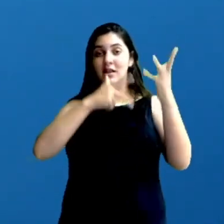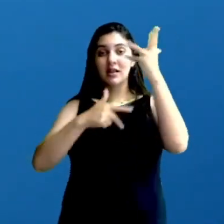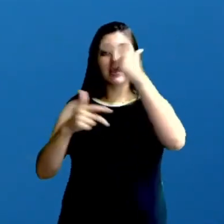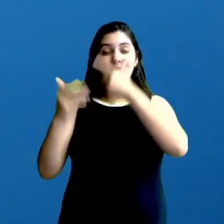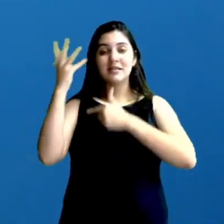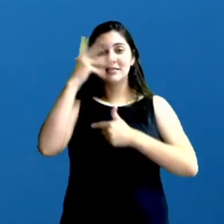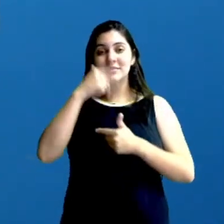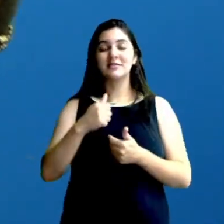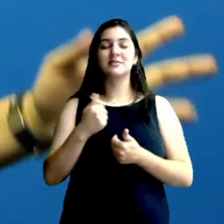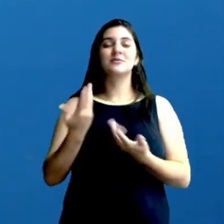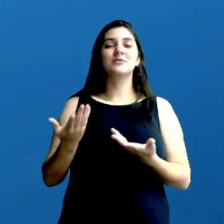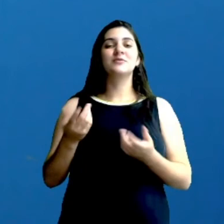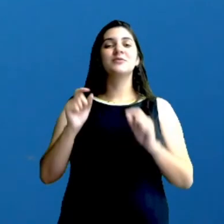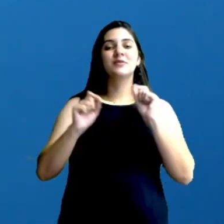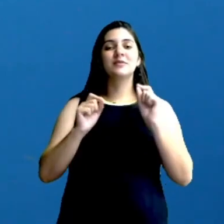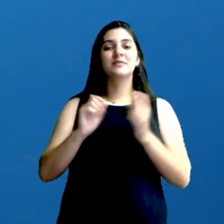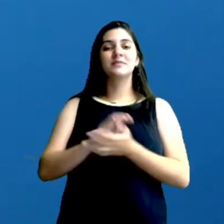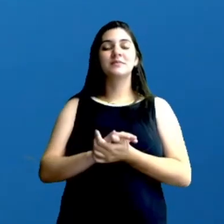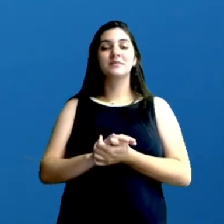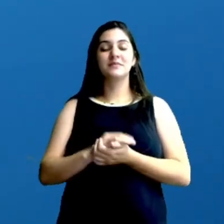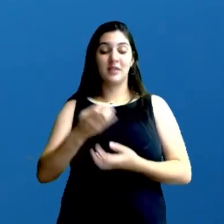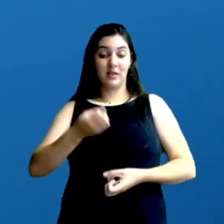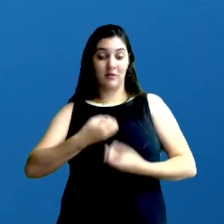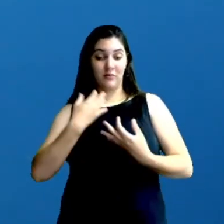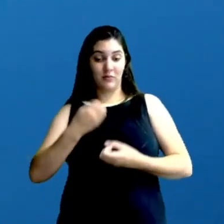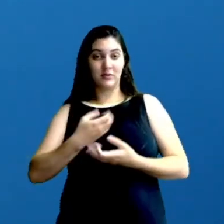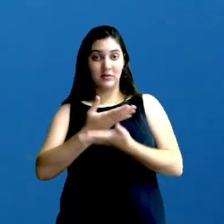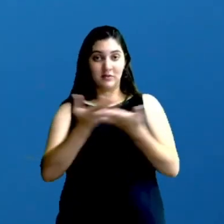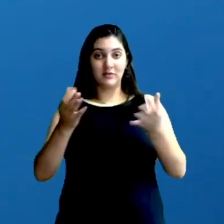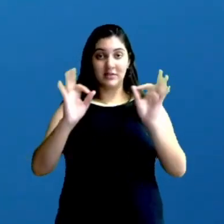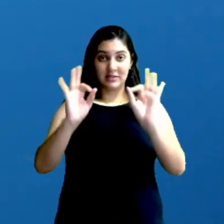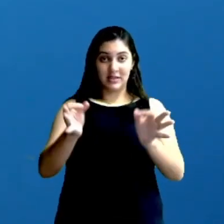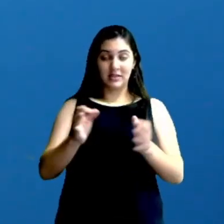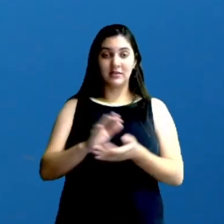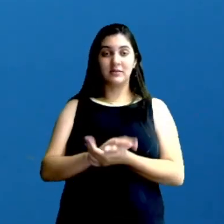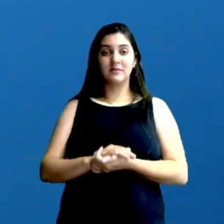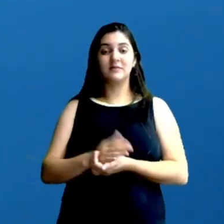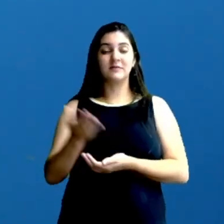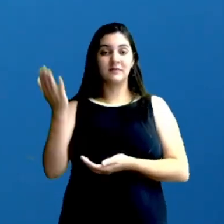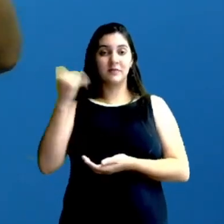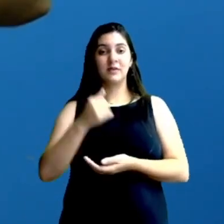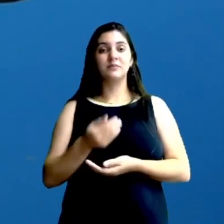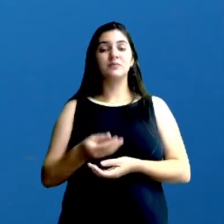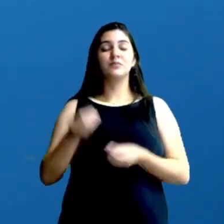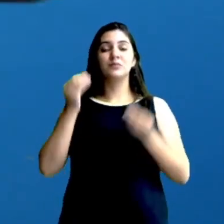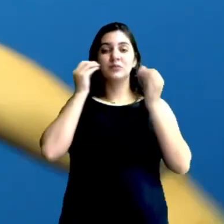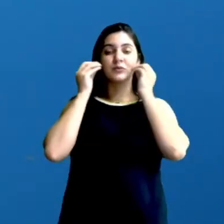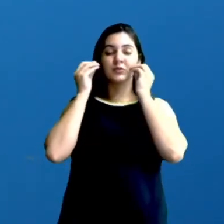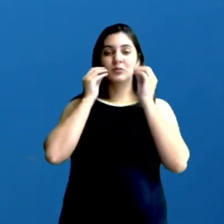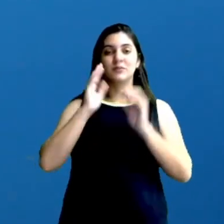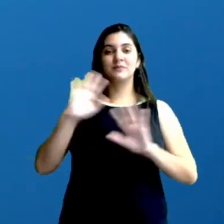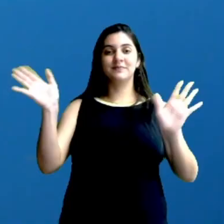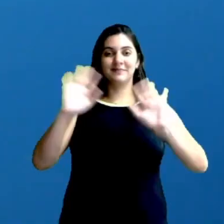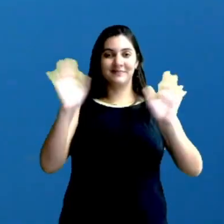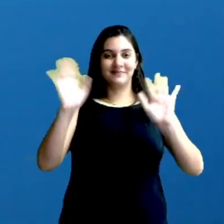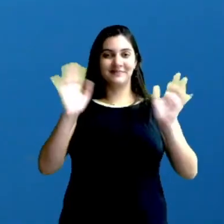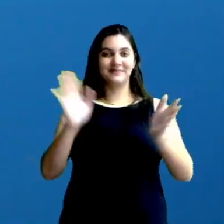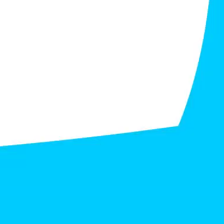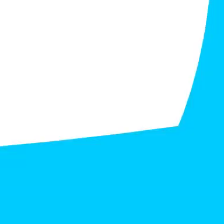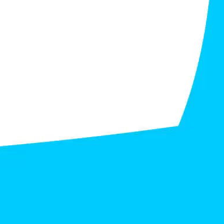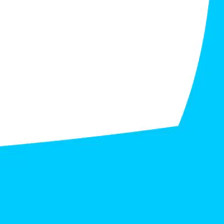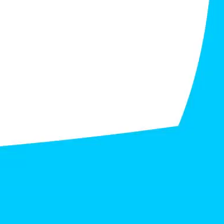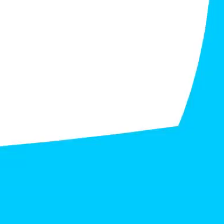as belezas das Poesias de vocês tá certo Vamos lá ser e até a próxima